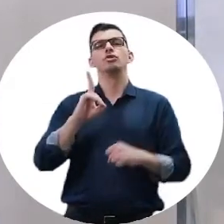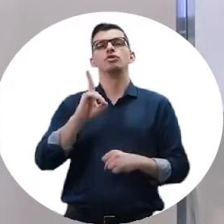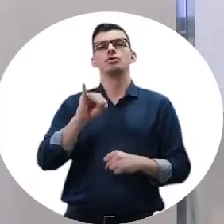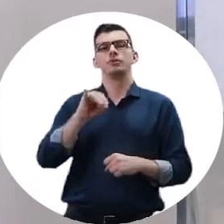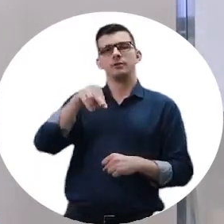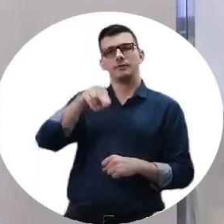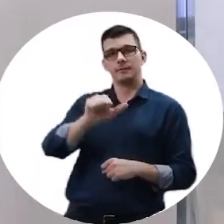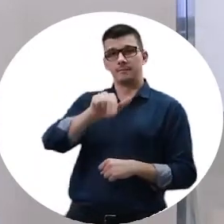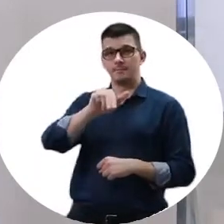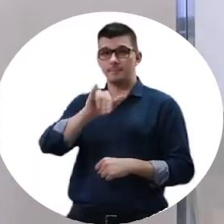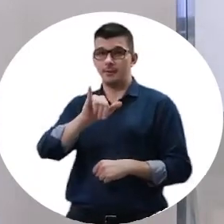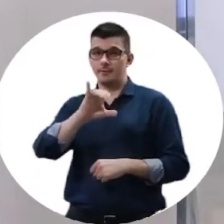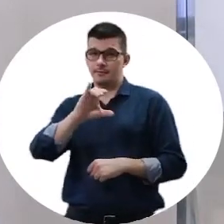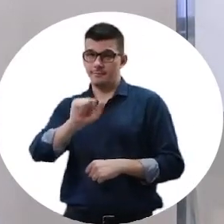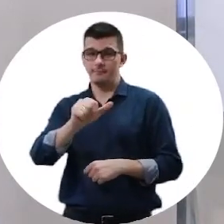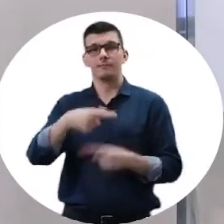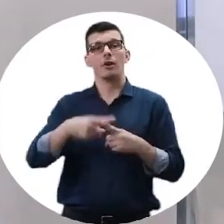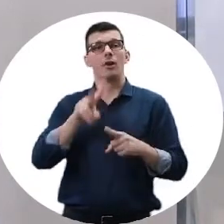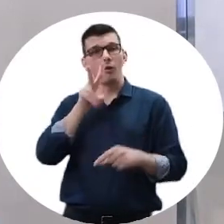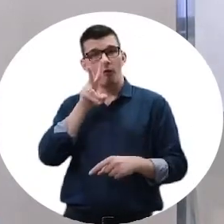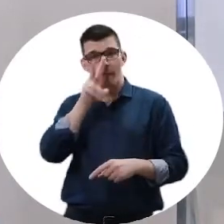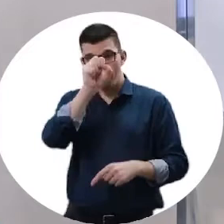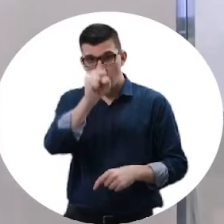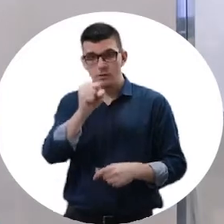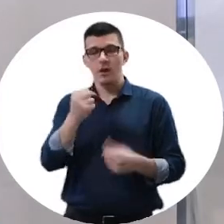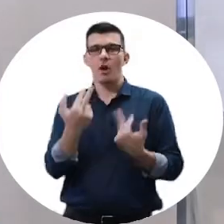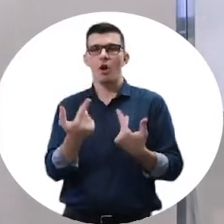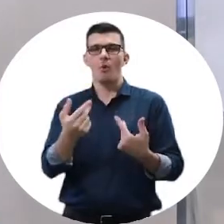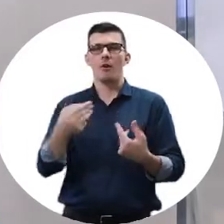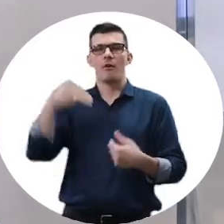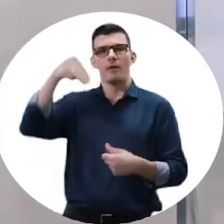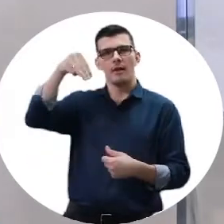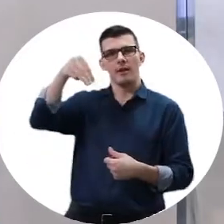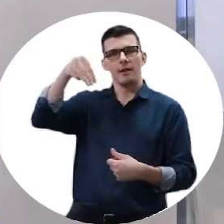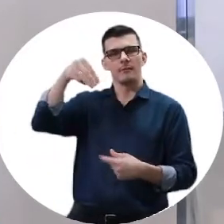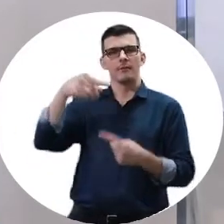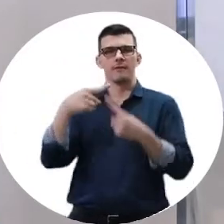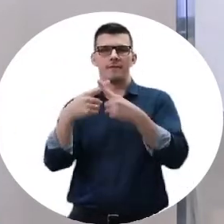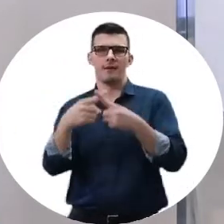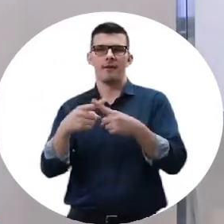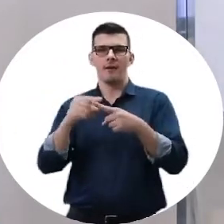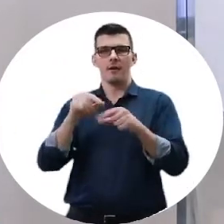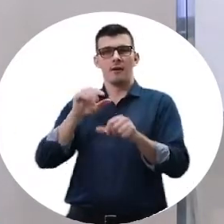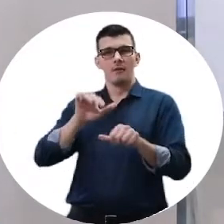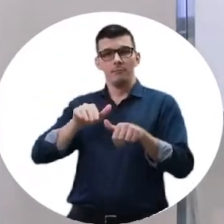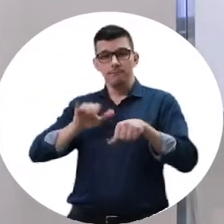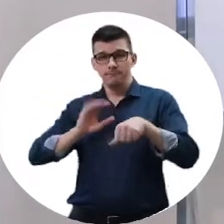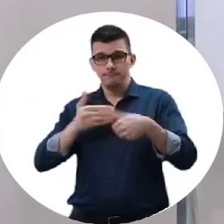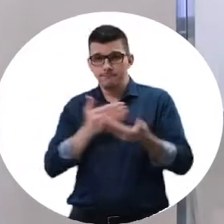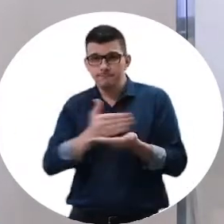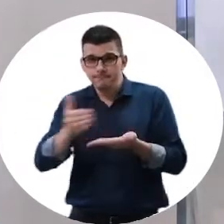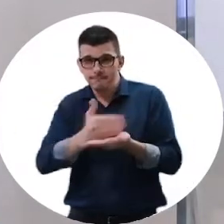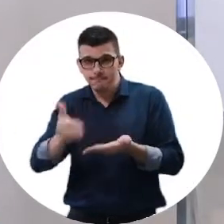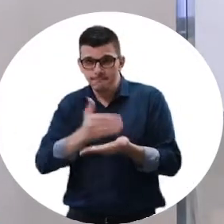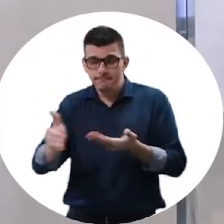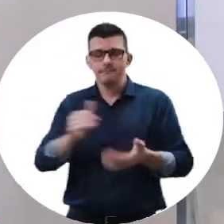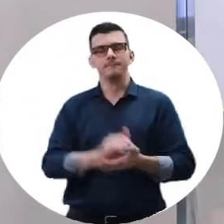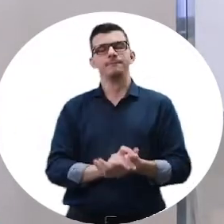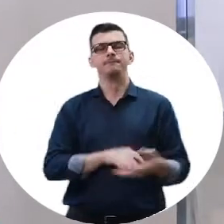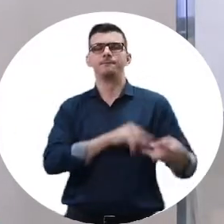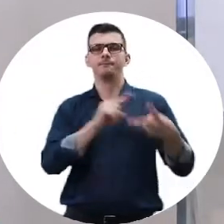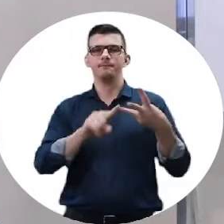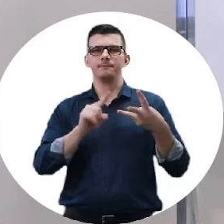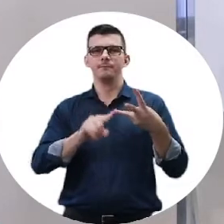dinâmica. Toda vez que você aplica uma força no corpo, essa força é igual a massa vezes a aceleração. E a terceira lei de Newton,